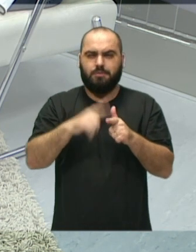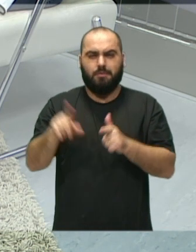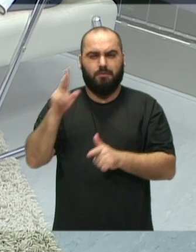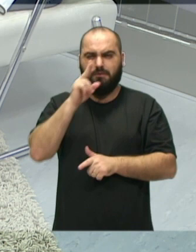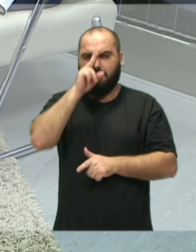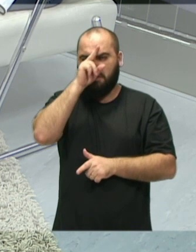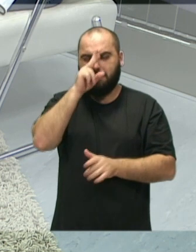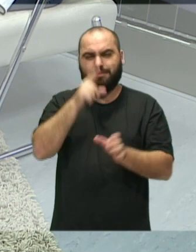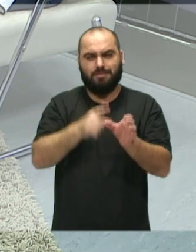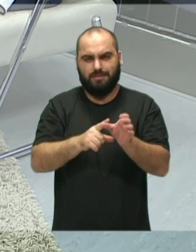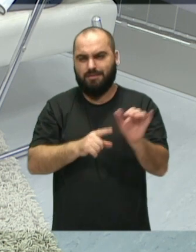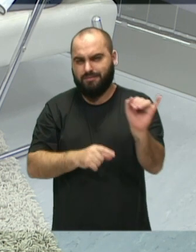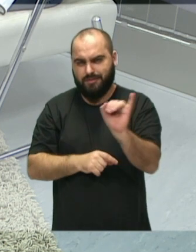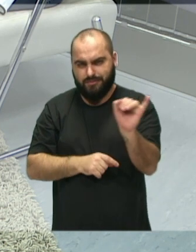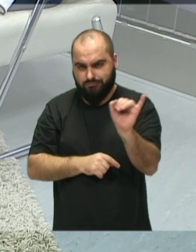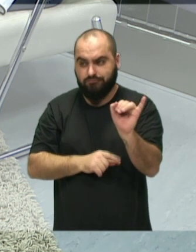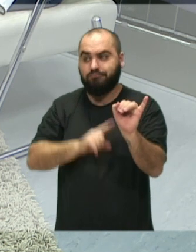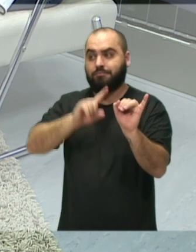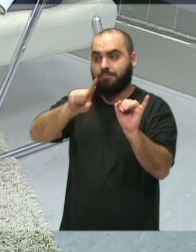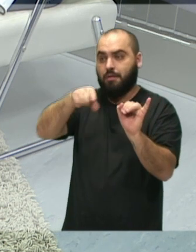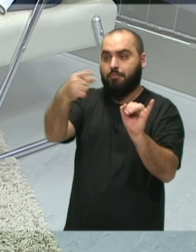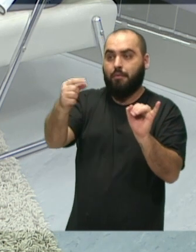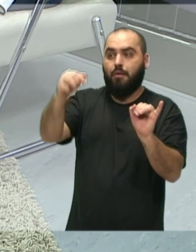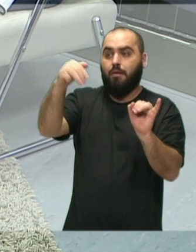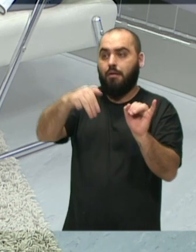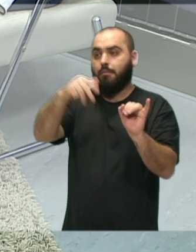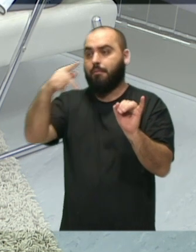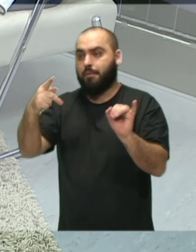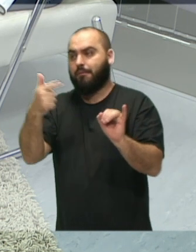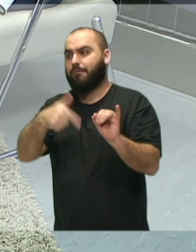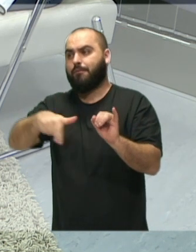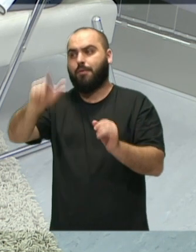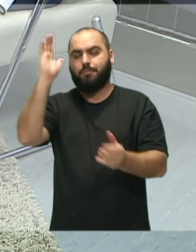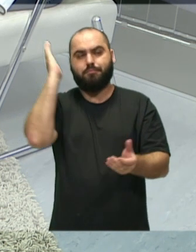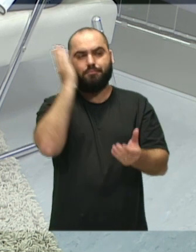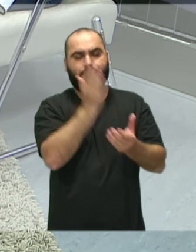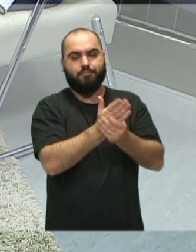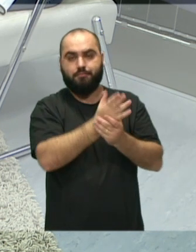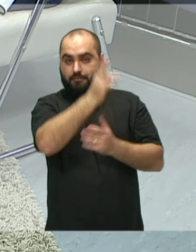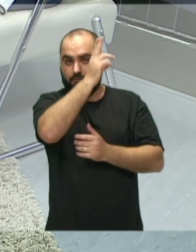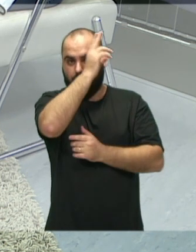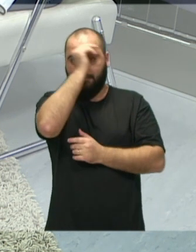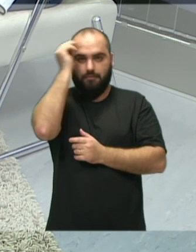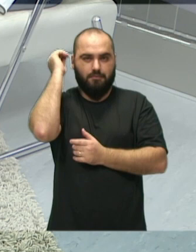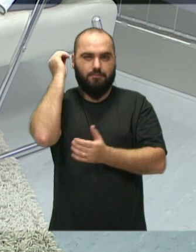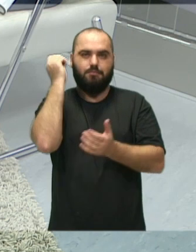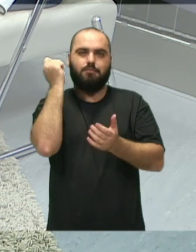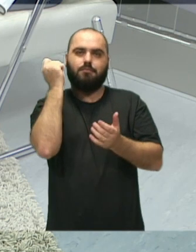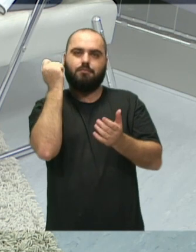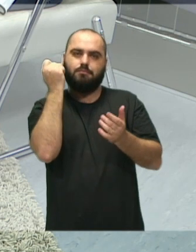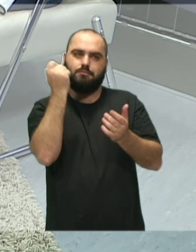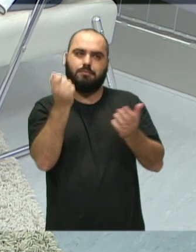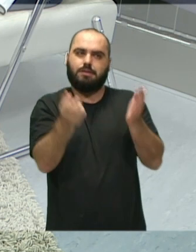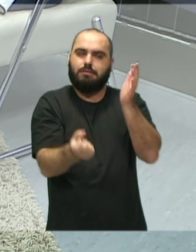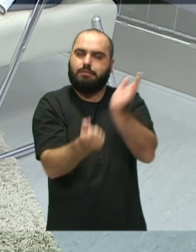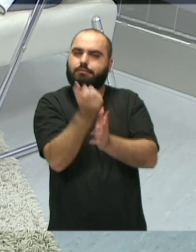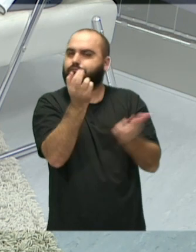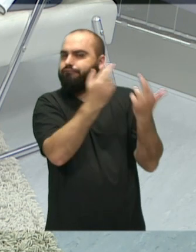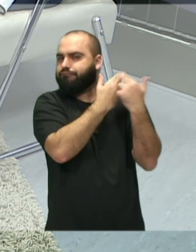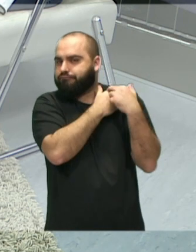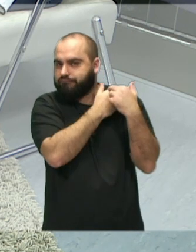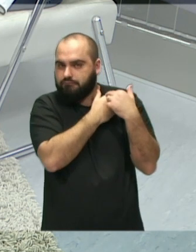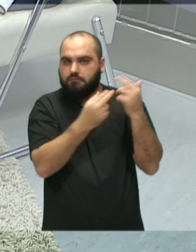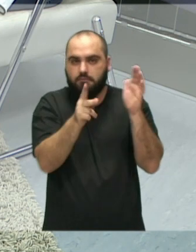Público depois fez alguns encaminhamentos, entrou com ação para que a prefeitura tome providências, além de um processo que